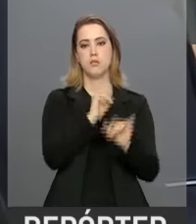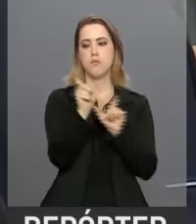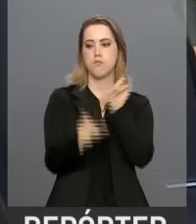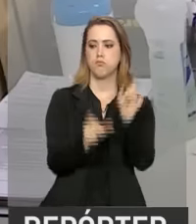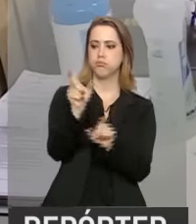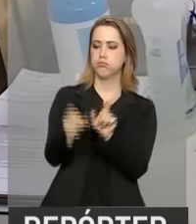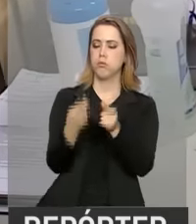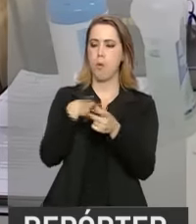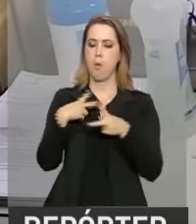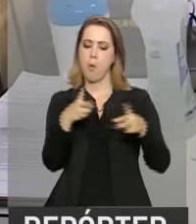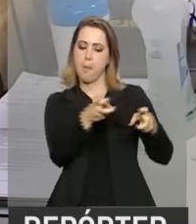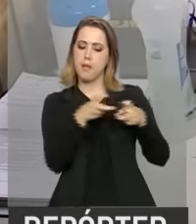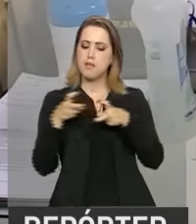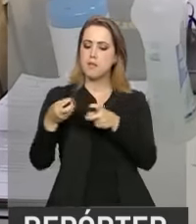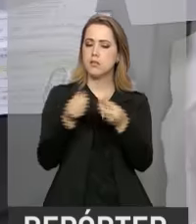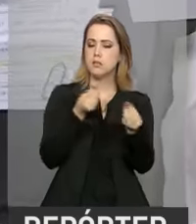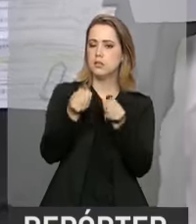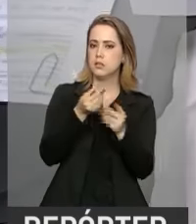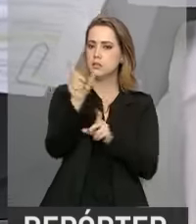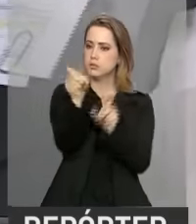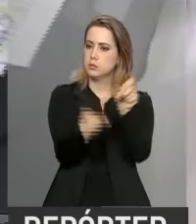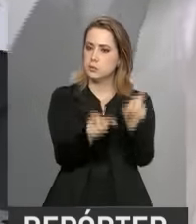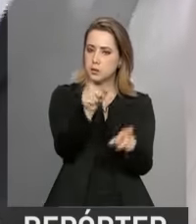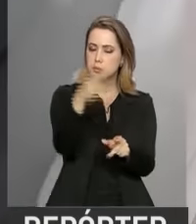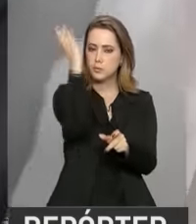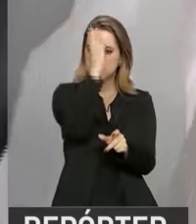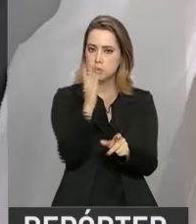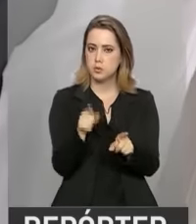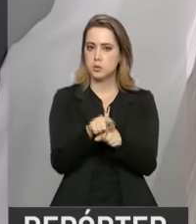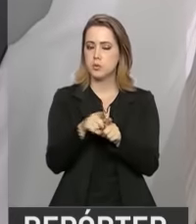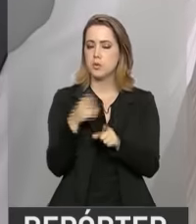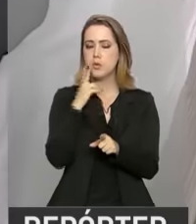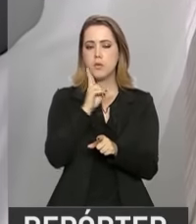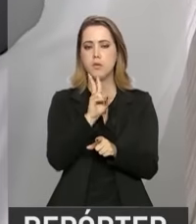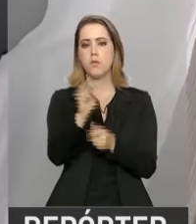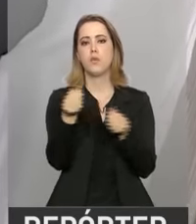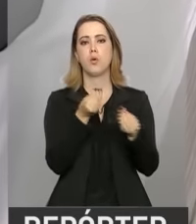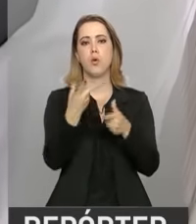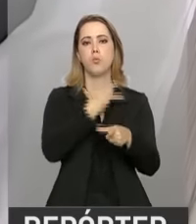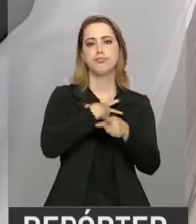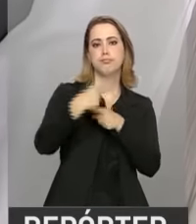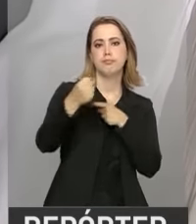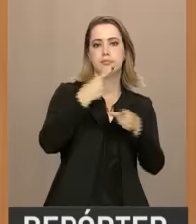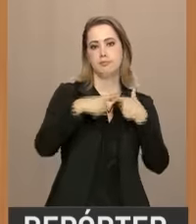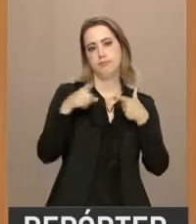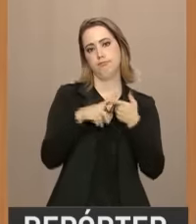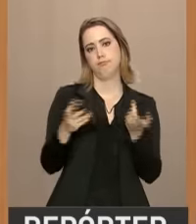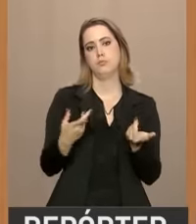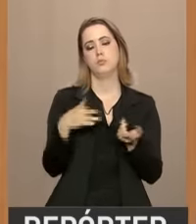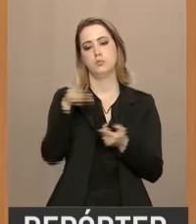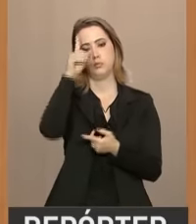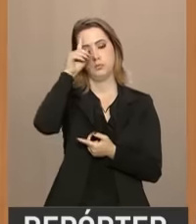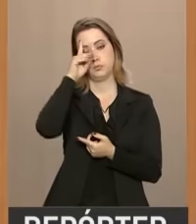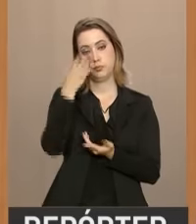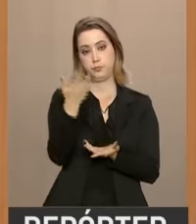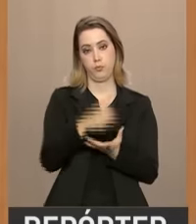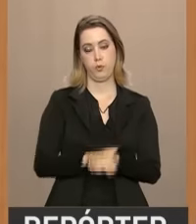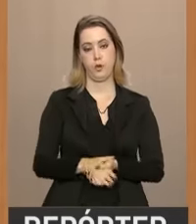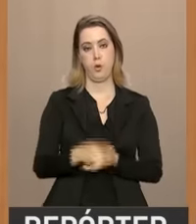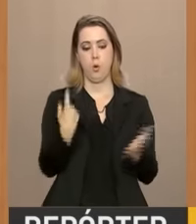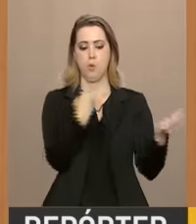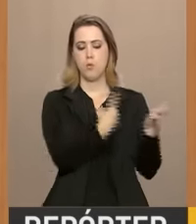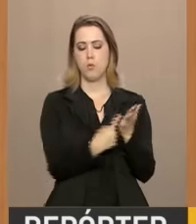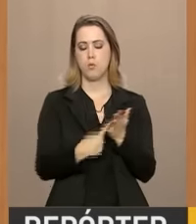uma radiografia do cidadão brasileiro e diagnosticar a cura dos problemas que ele enfrenta no dia a dia. Um acordo como este vai